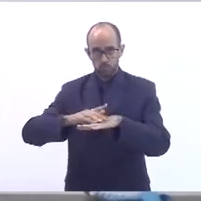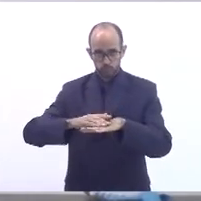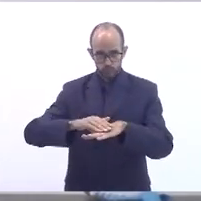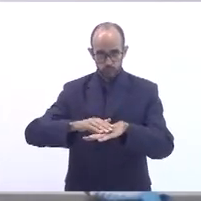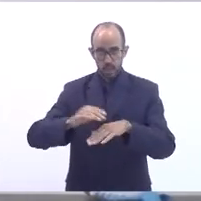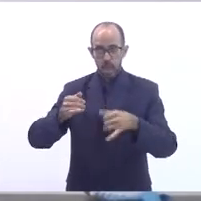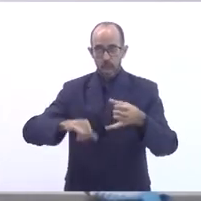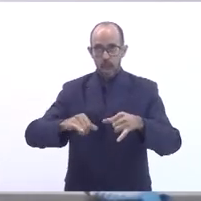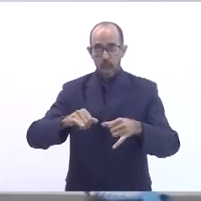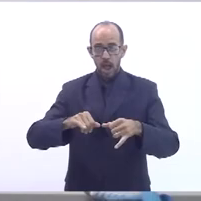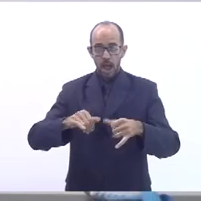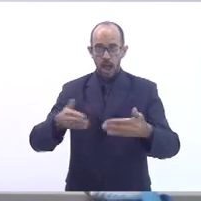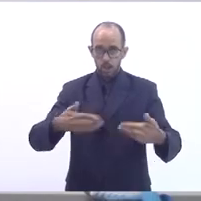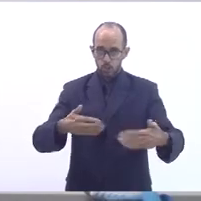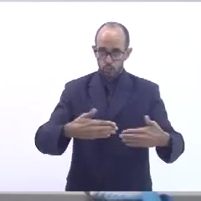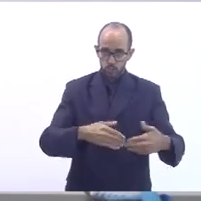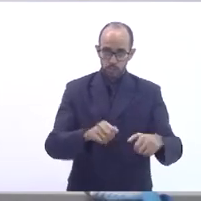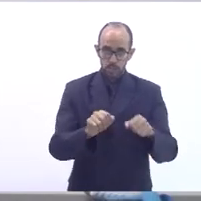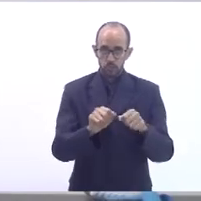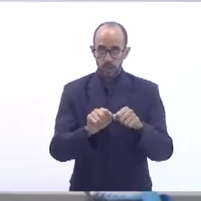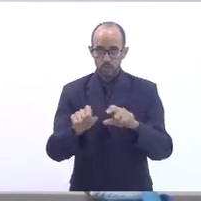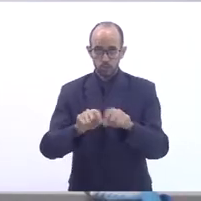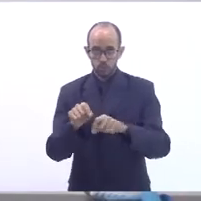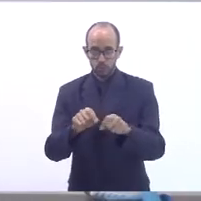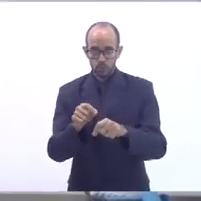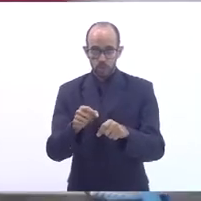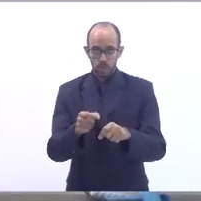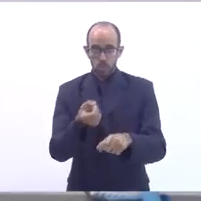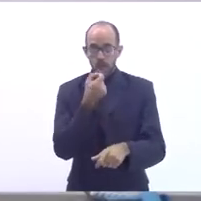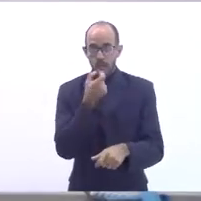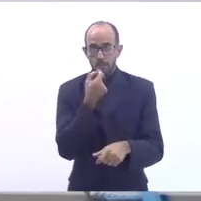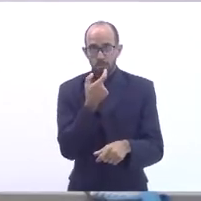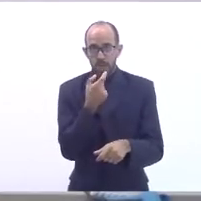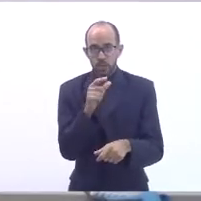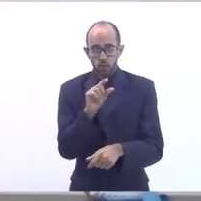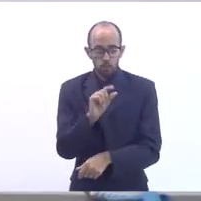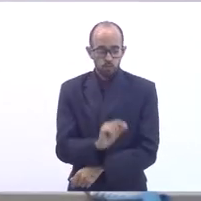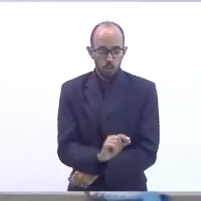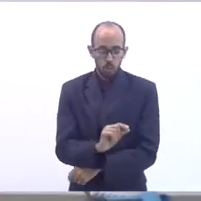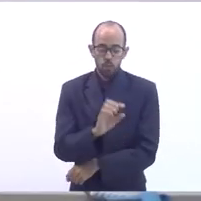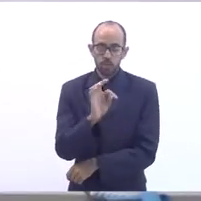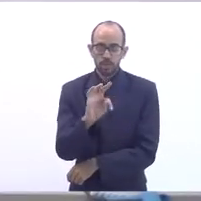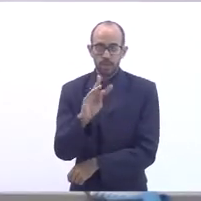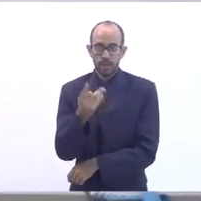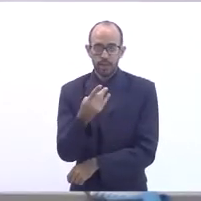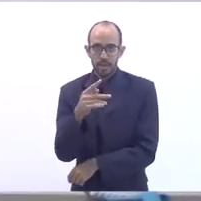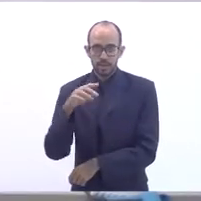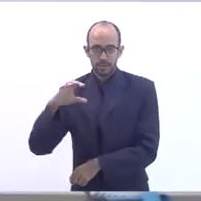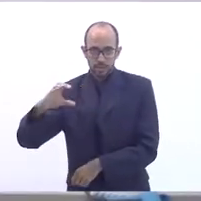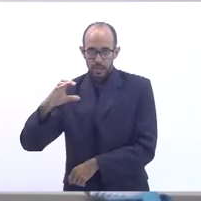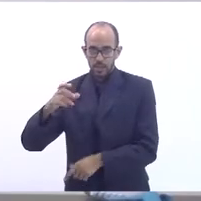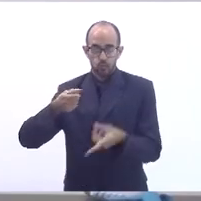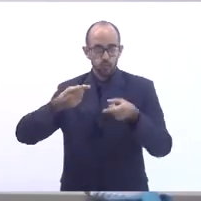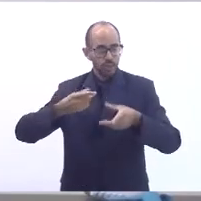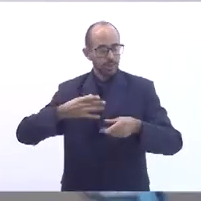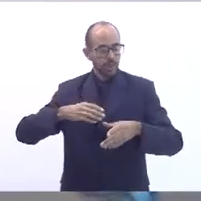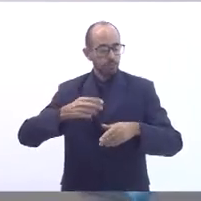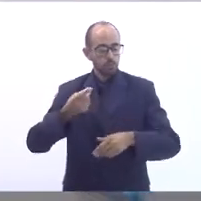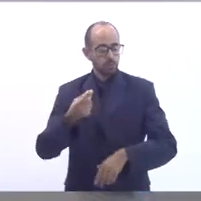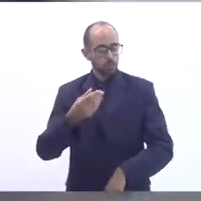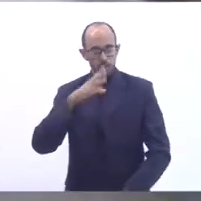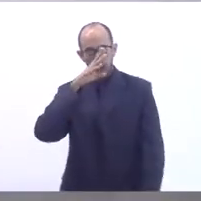que é sintetizar ou então pega um medicamento com baixo teor de thc e vender um preço absurdo